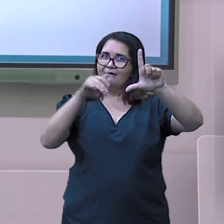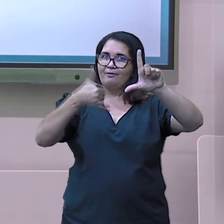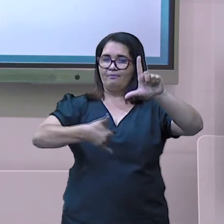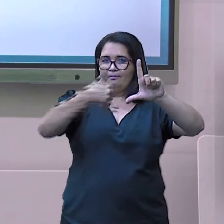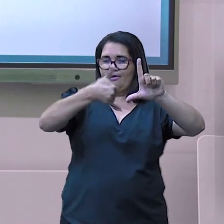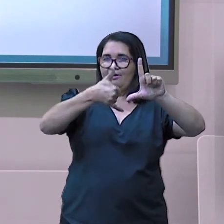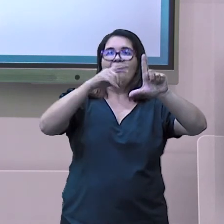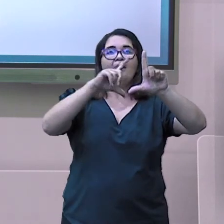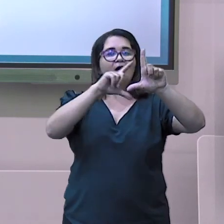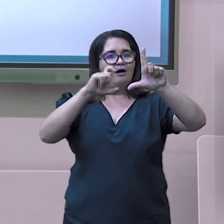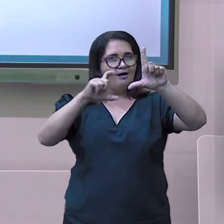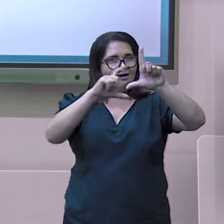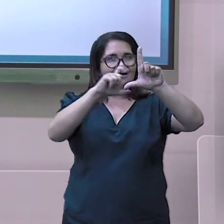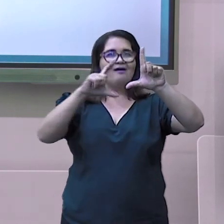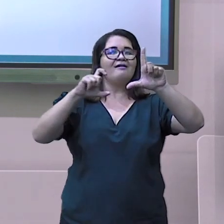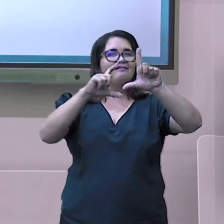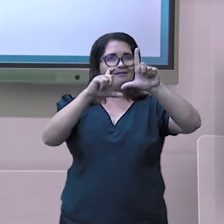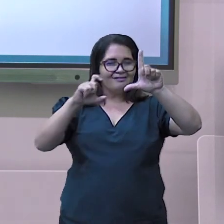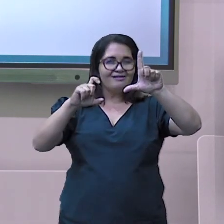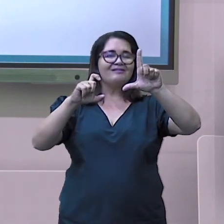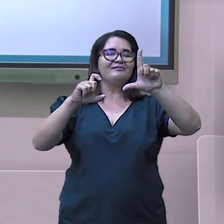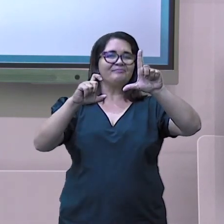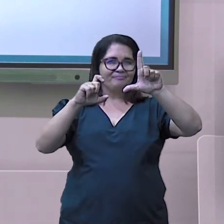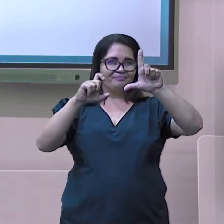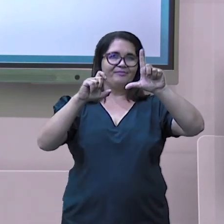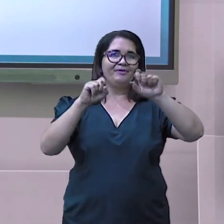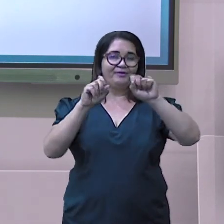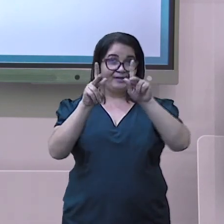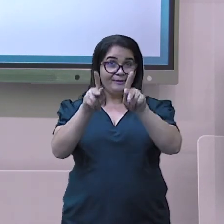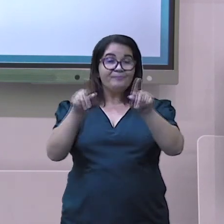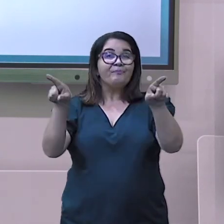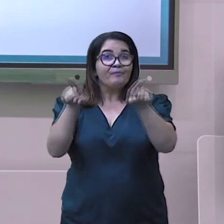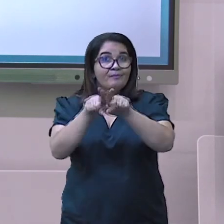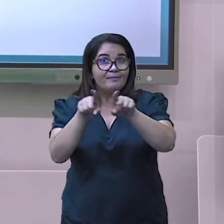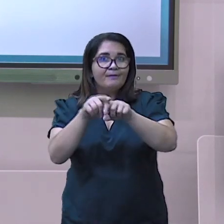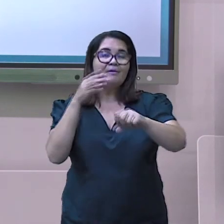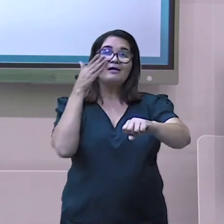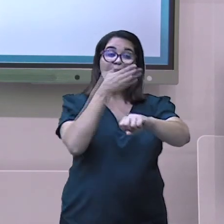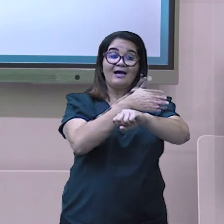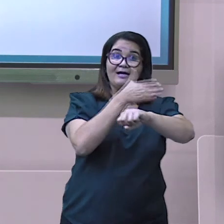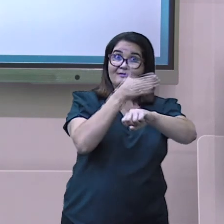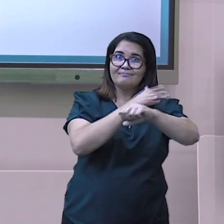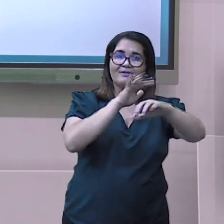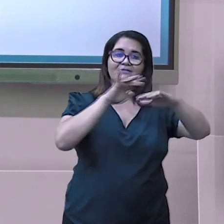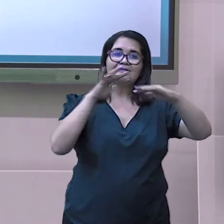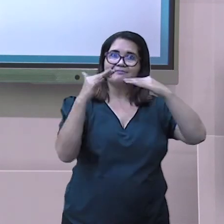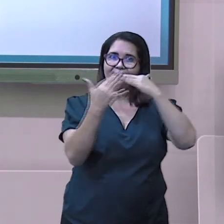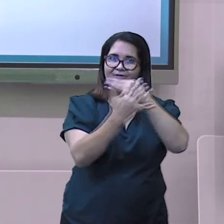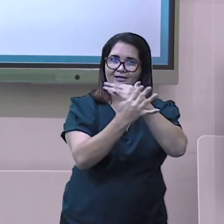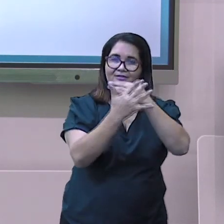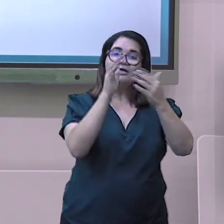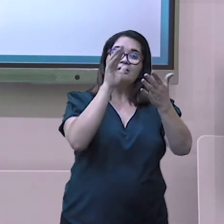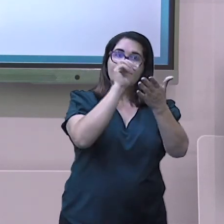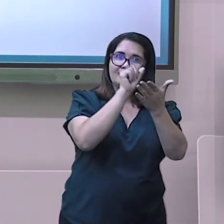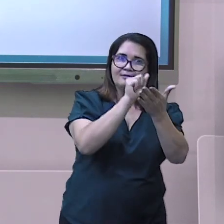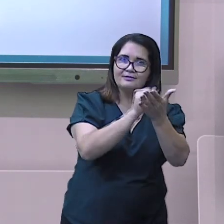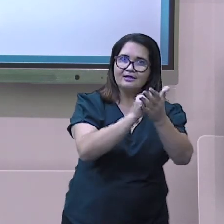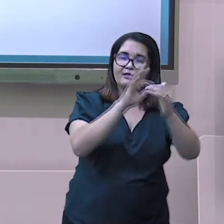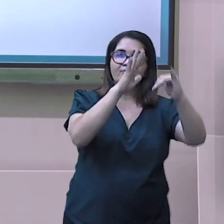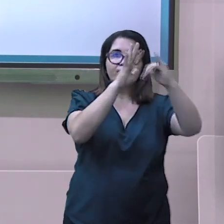smedgv.com/aluno, aponte a câmera do seu celular na imagem que aparece no canto da tela. Se inscreva no nosso canal no